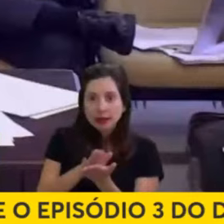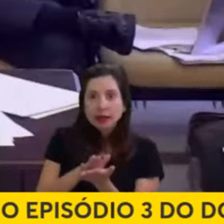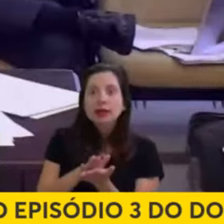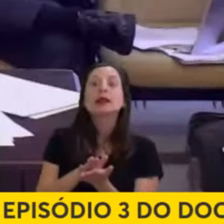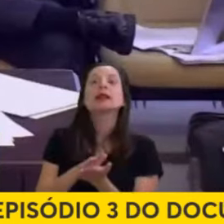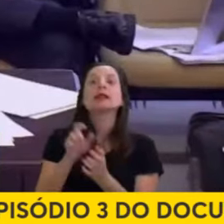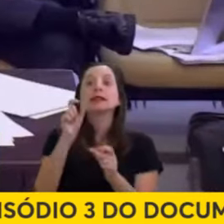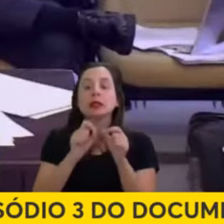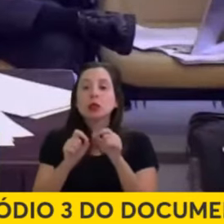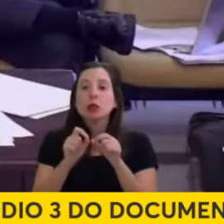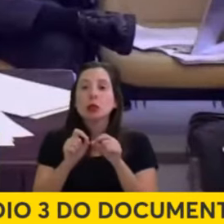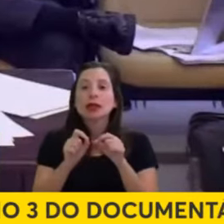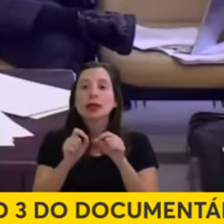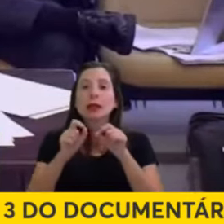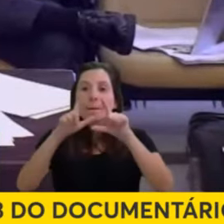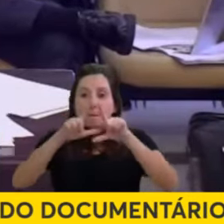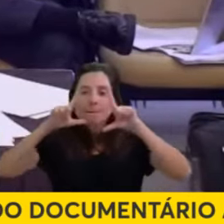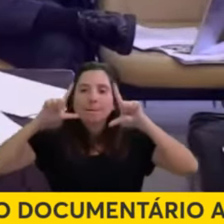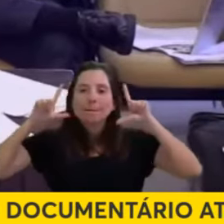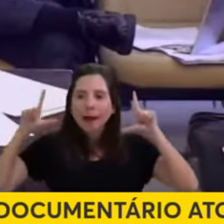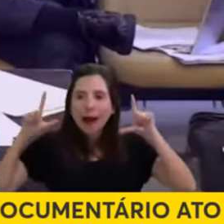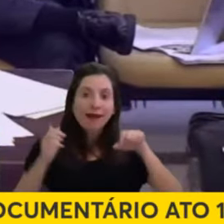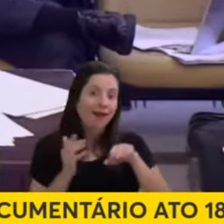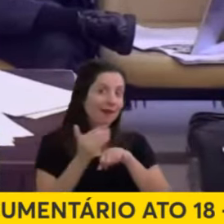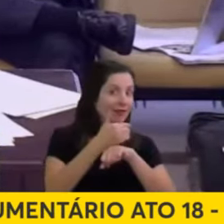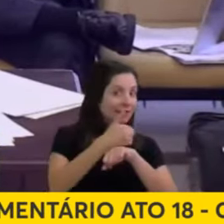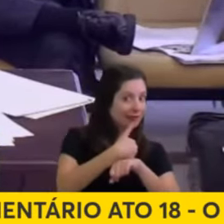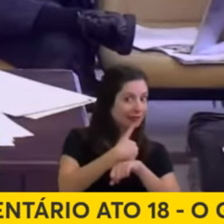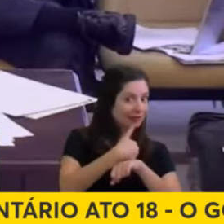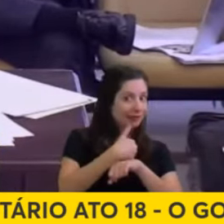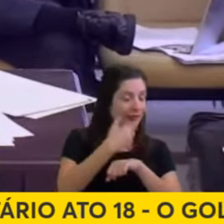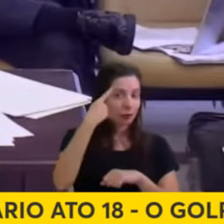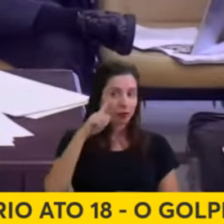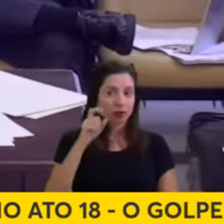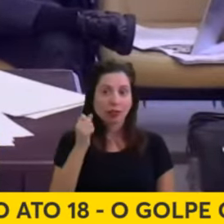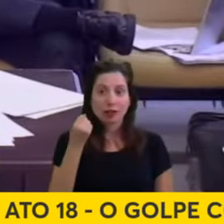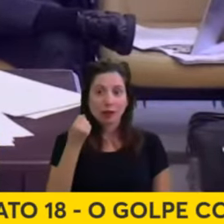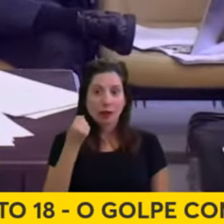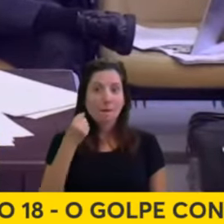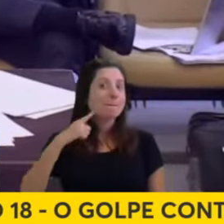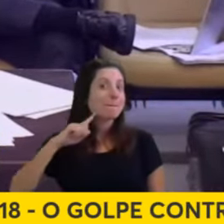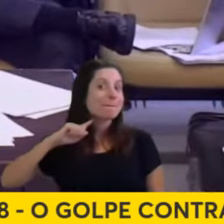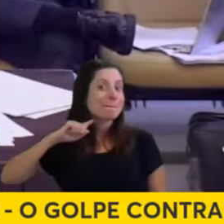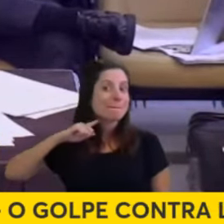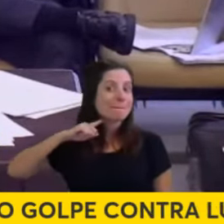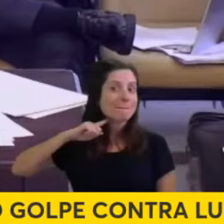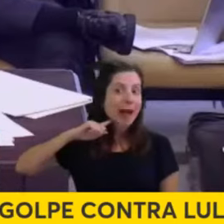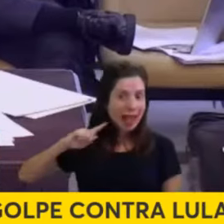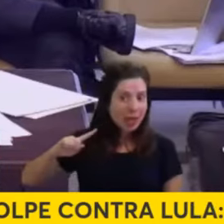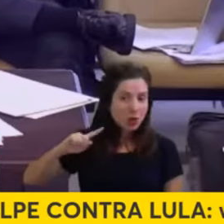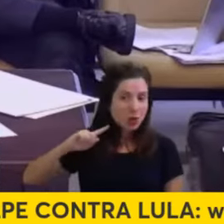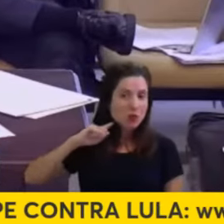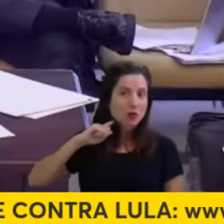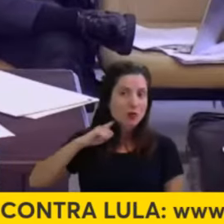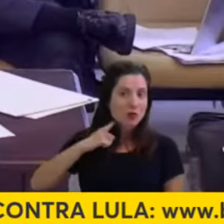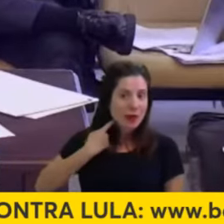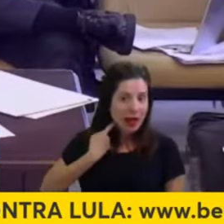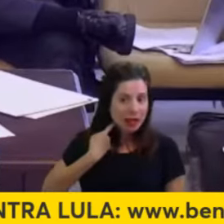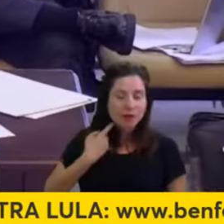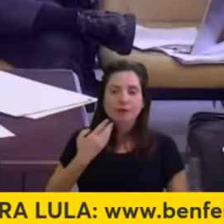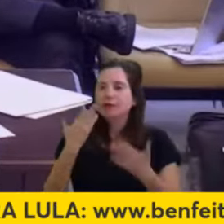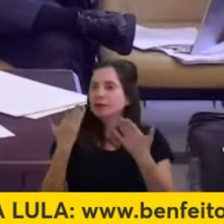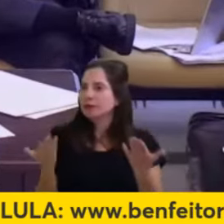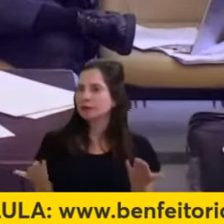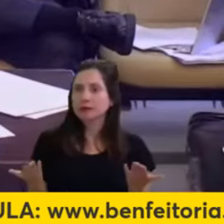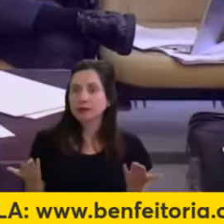antecipada Isso foi no dia 9 de Maio e aquilo que a gente chama de parecer suicida que é algo que é inédito